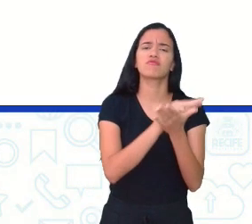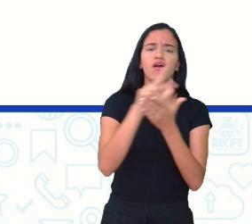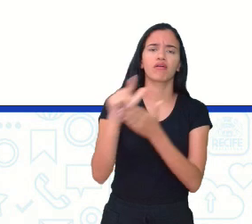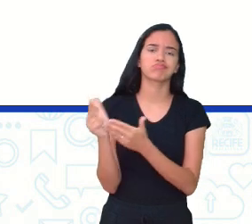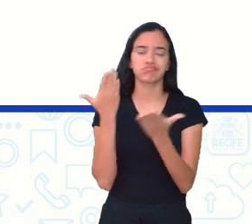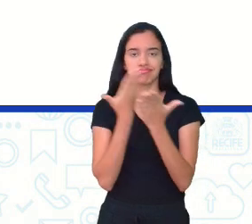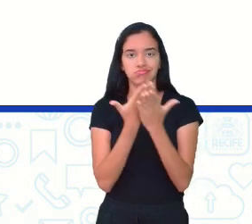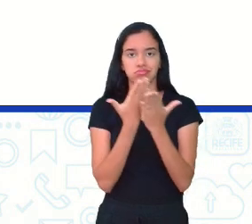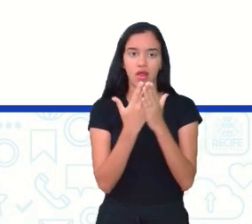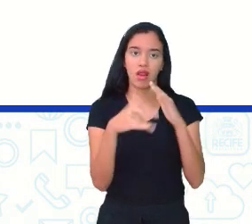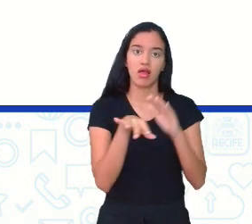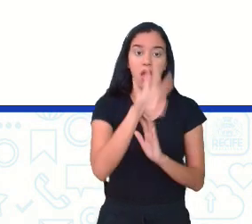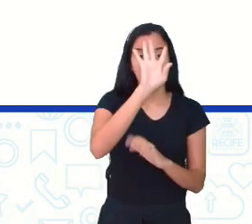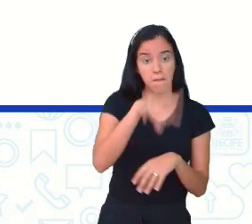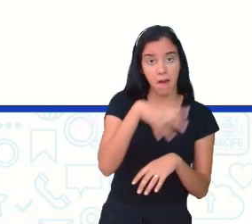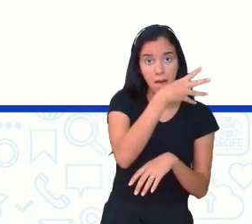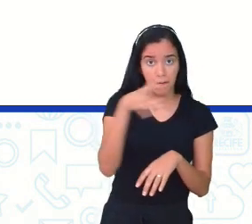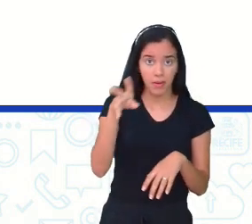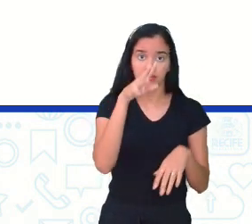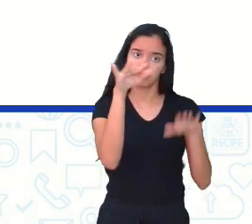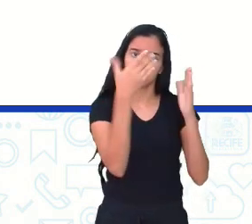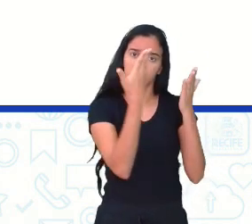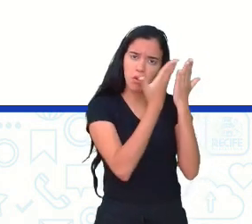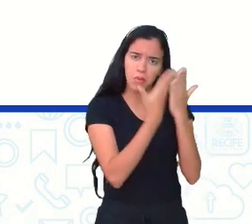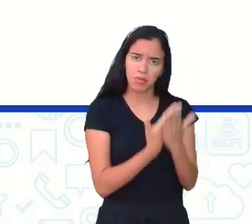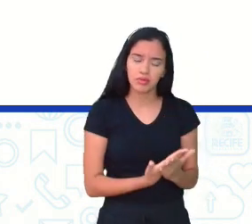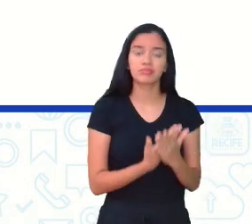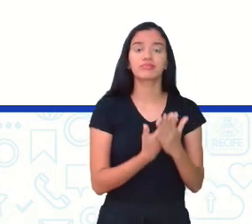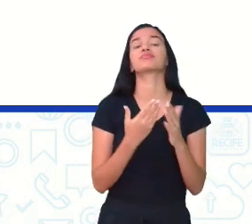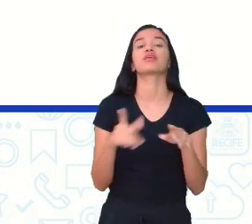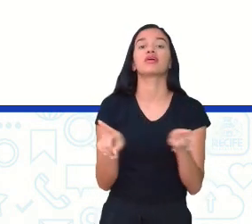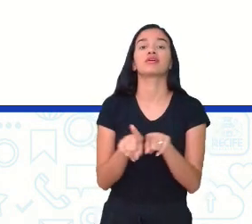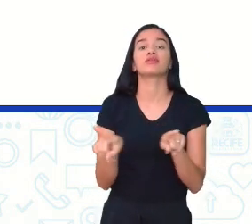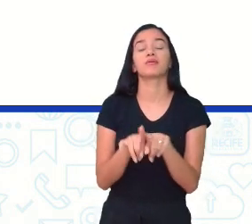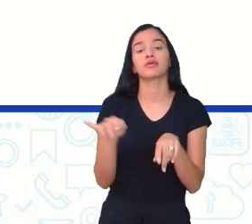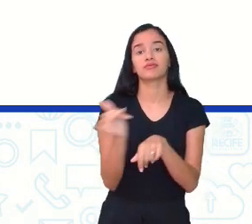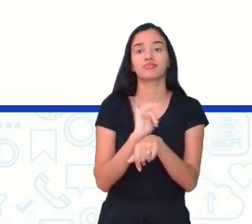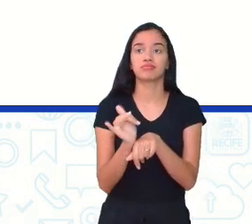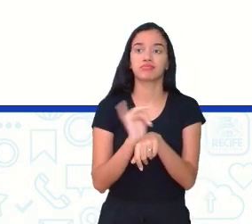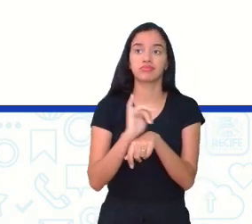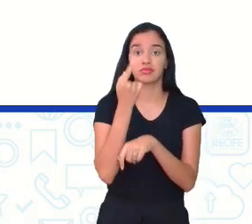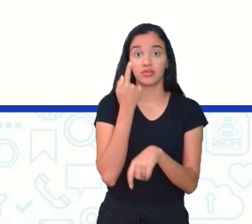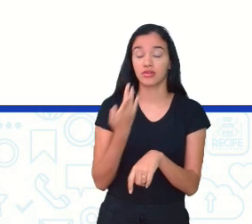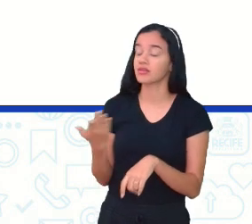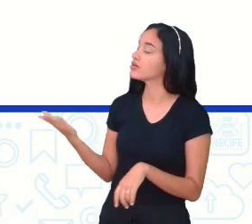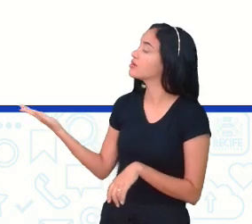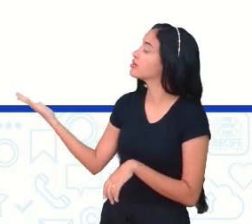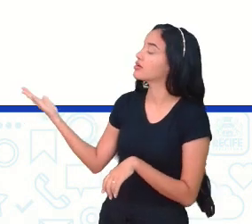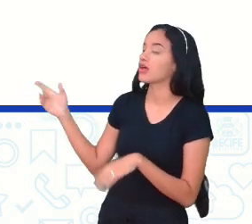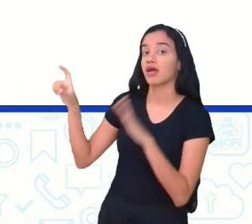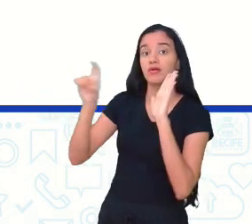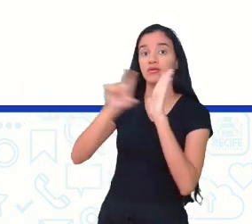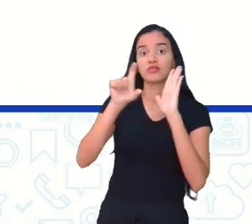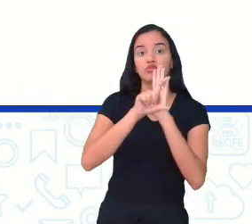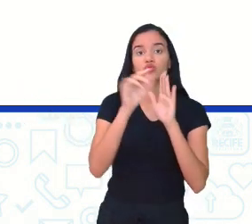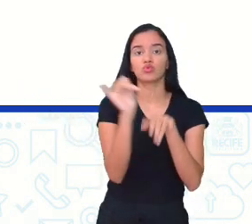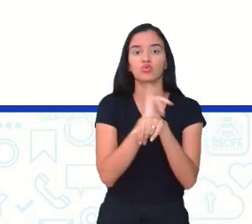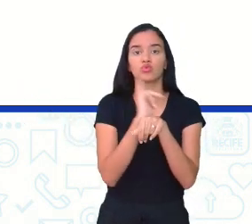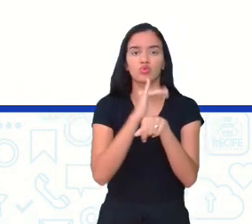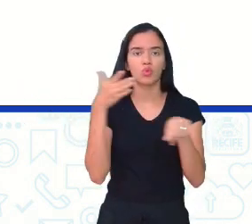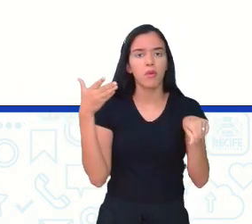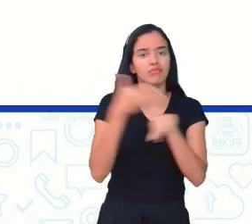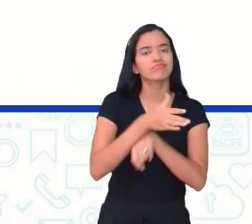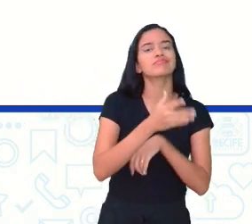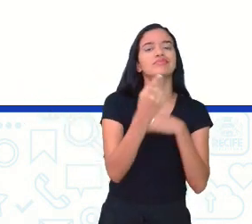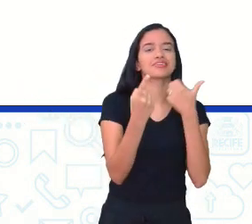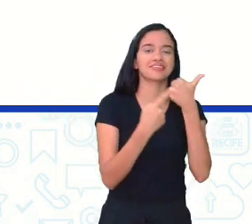componentes curriculares. Na tela também tem aí um QR Code do canal do YouTube. Então, se inscreve lá, né, vai deixando os